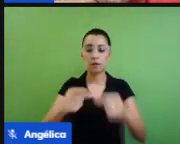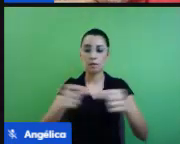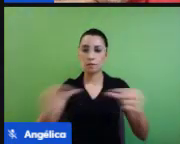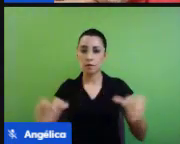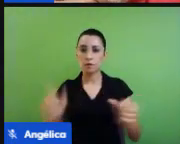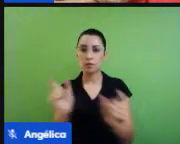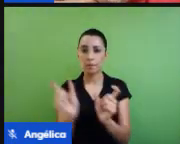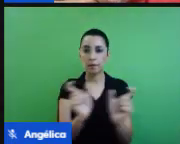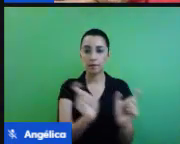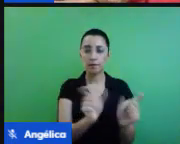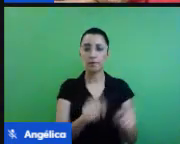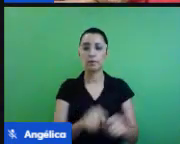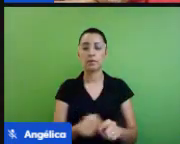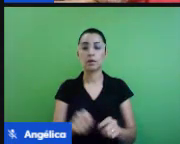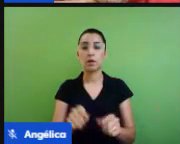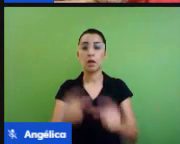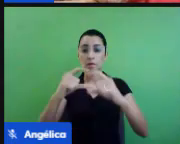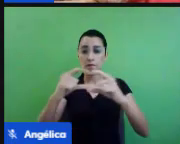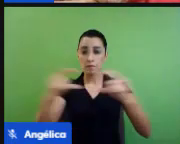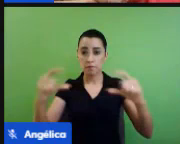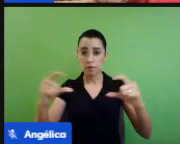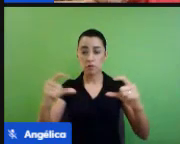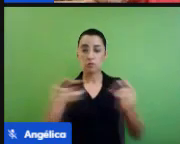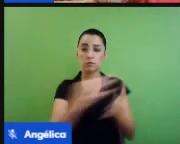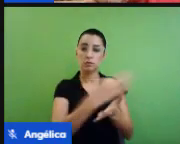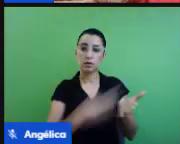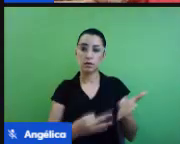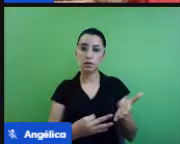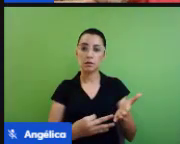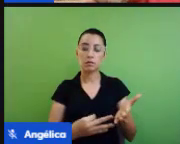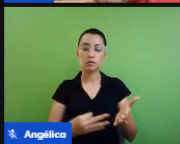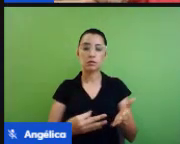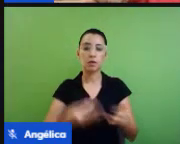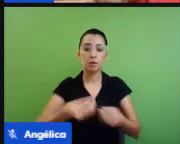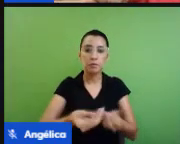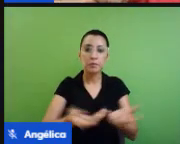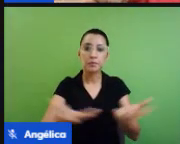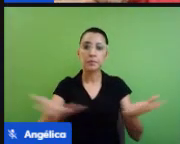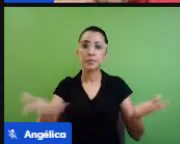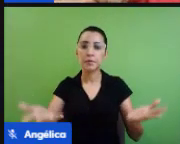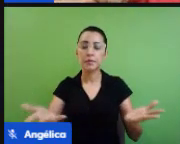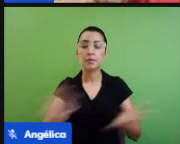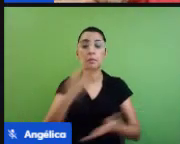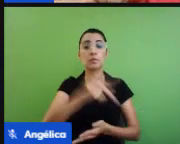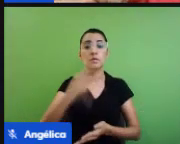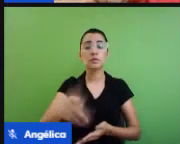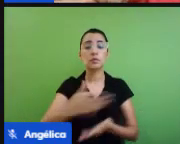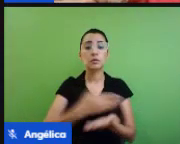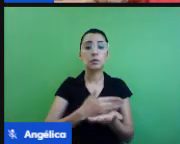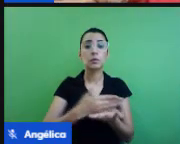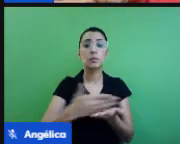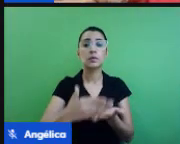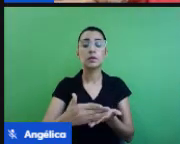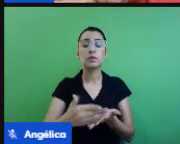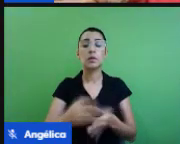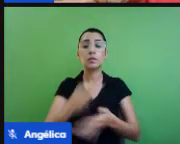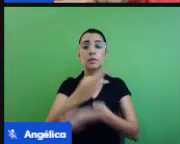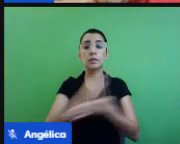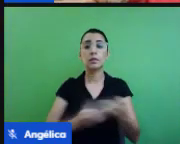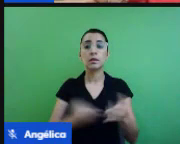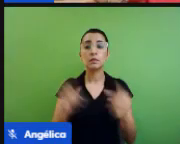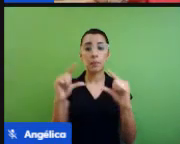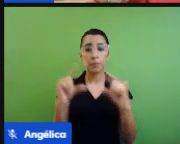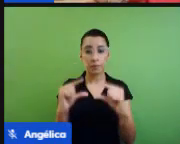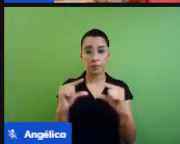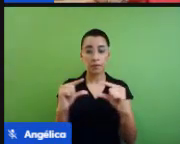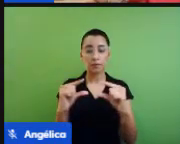de pequenos textos, e neste momento, geralmente, os professores estão começando pelos pequenos textos, porque a